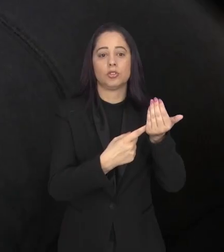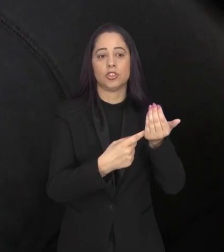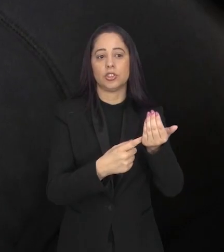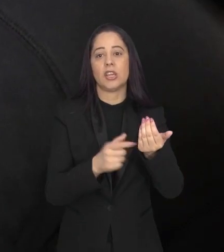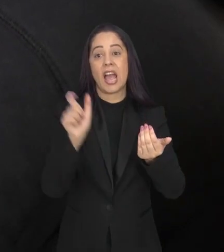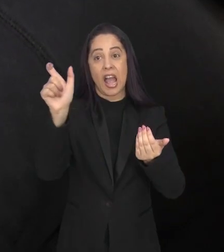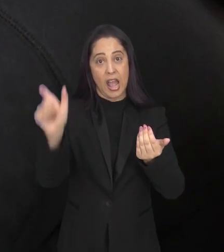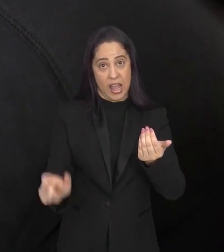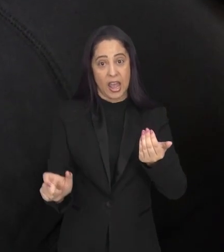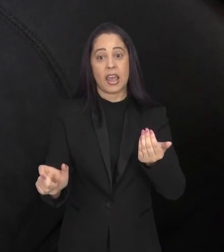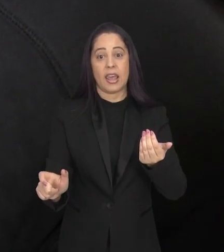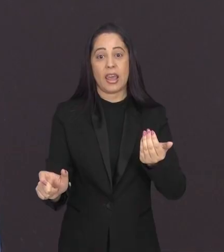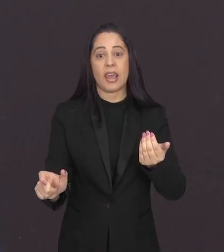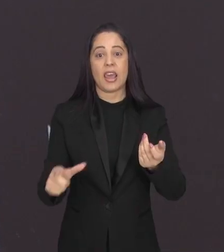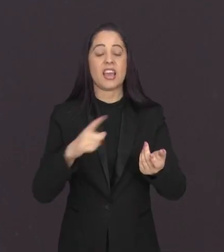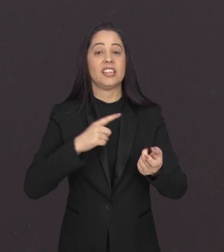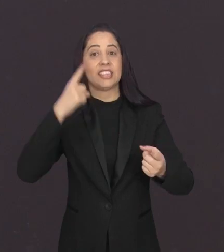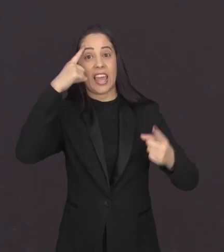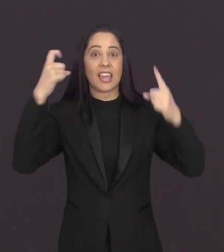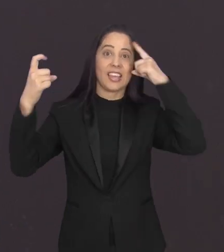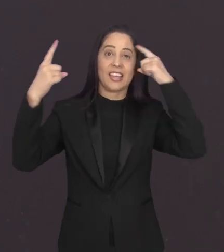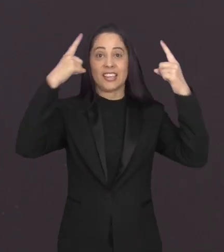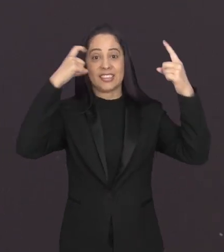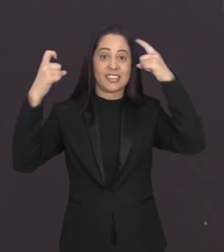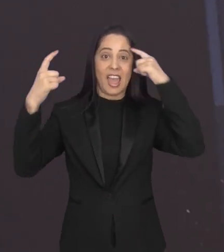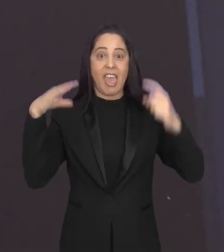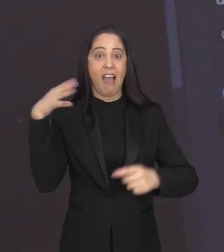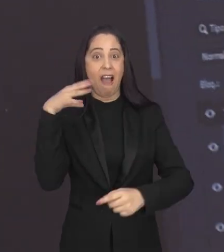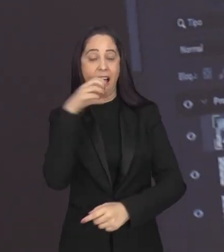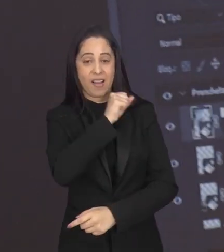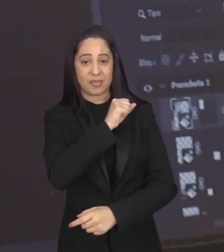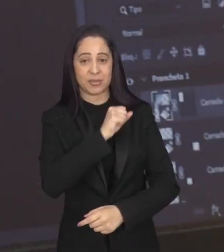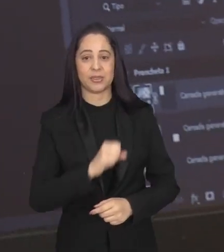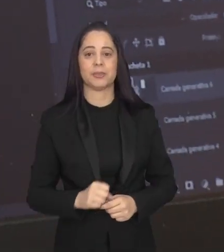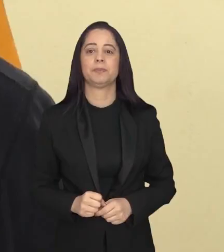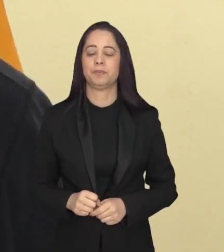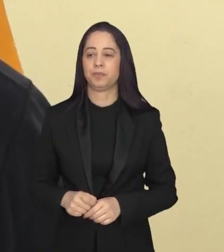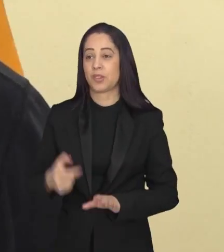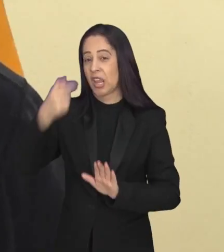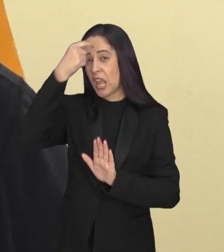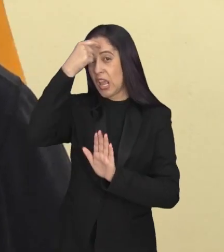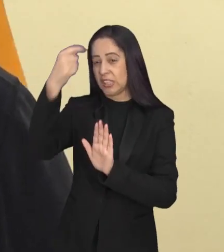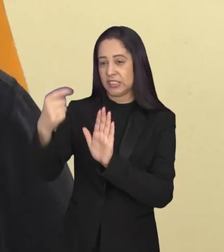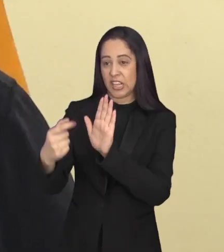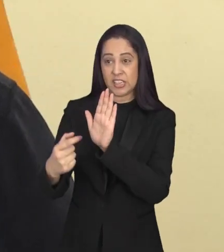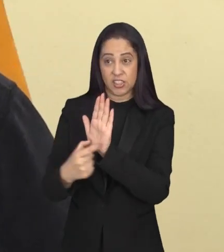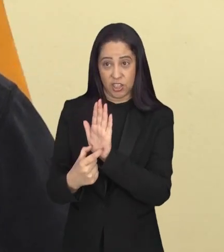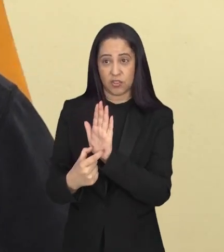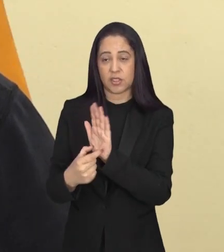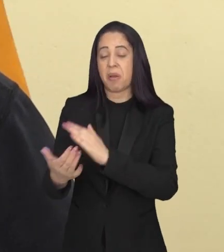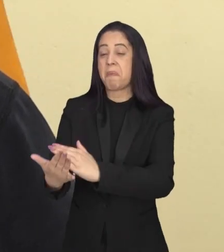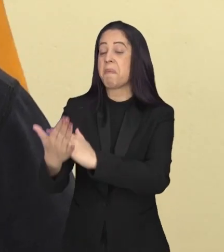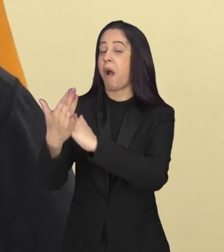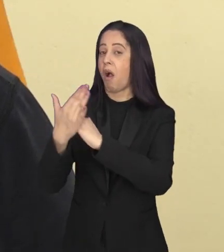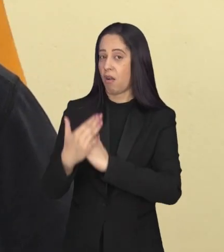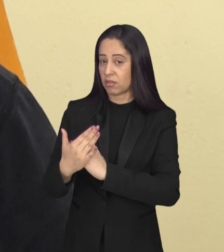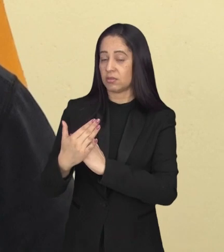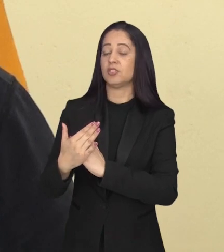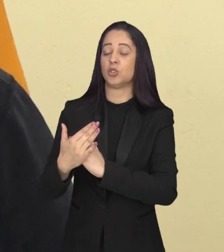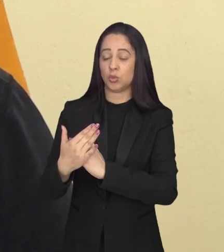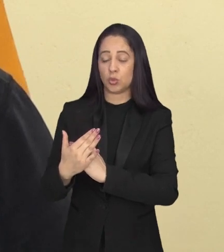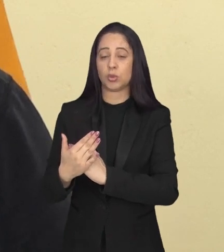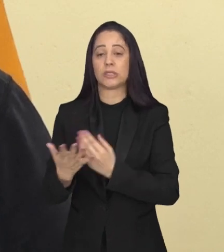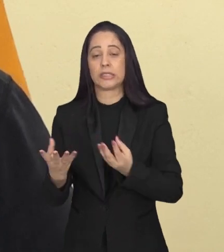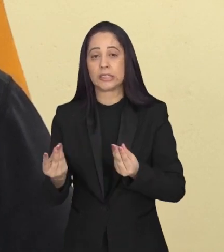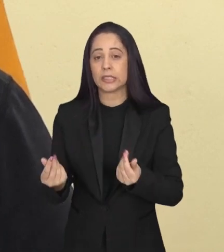o publicitário consegue dar vida a várias ideias de forma muito mais rápida. A inteligência artificial, ela ajuda